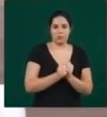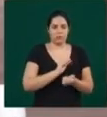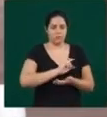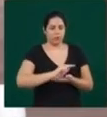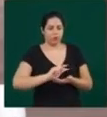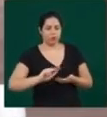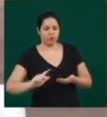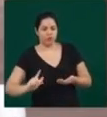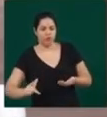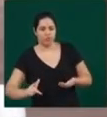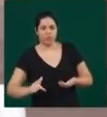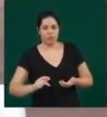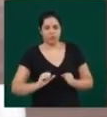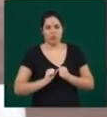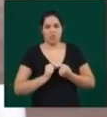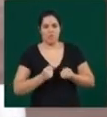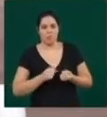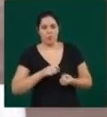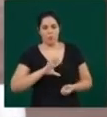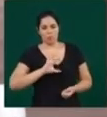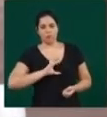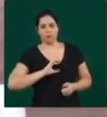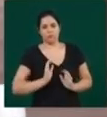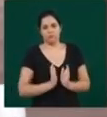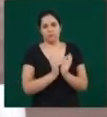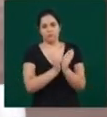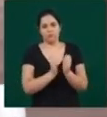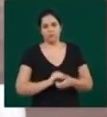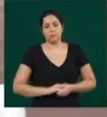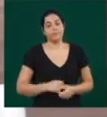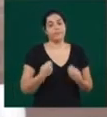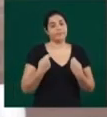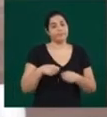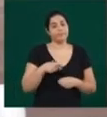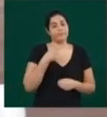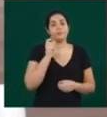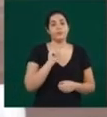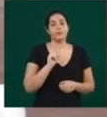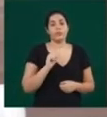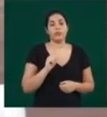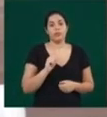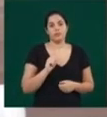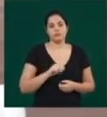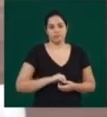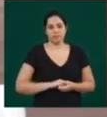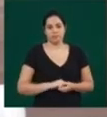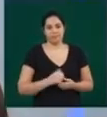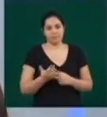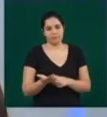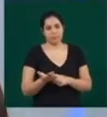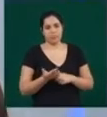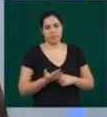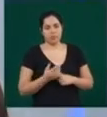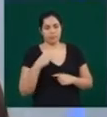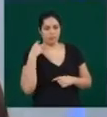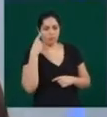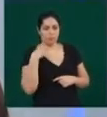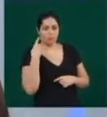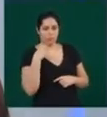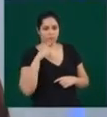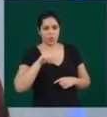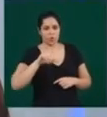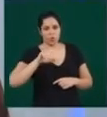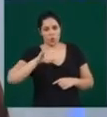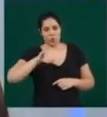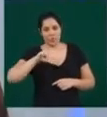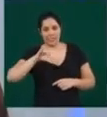de superação, de medalhas, troféus, mas é preciso falar também sobre o outro lado. Nós convidamos a advogada Lucimeire Zago para falar com a